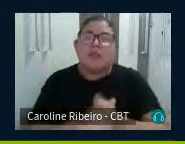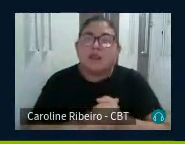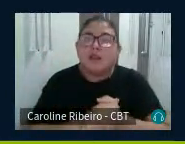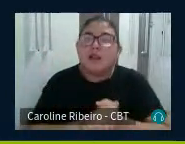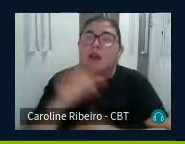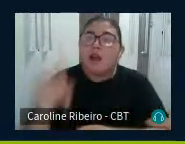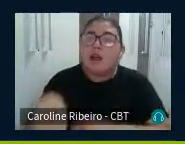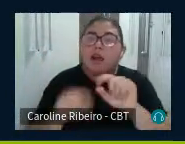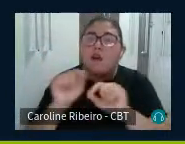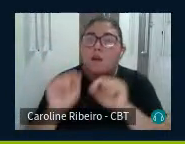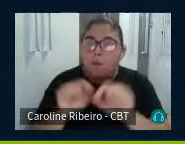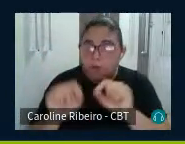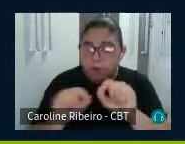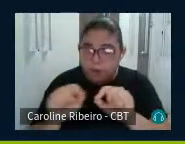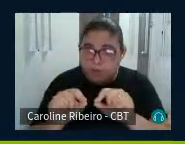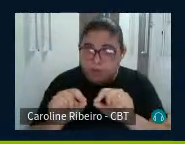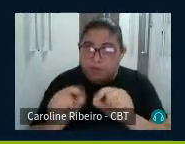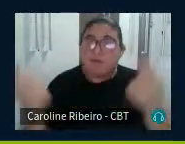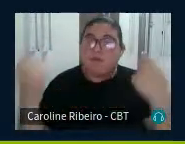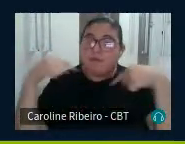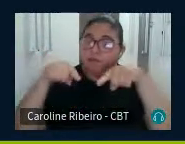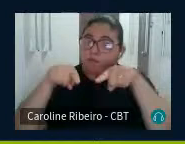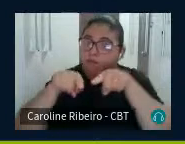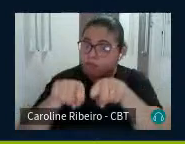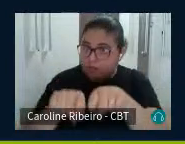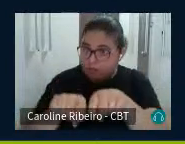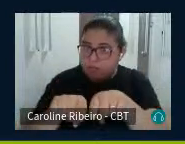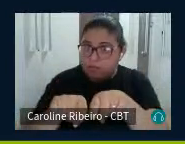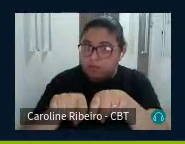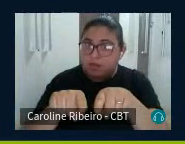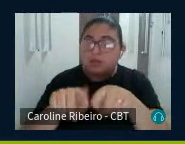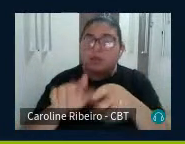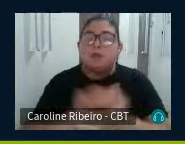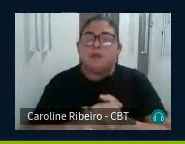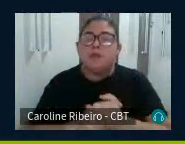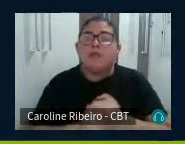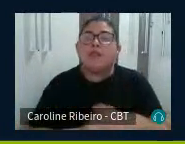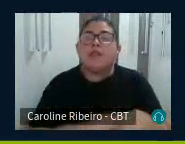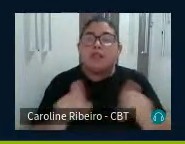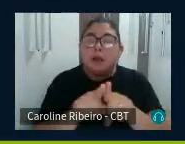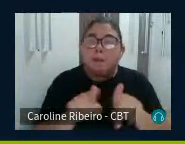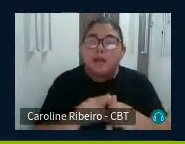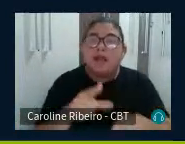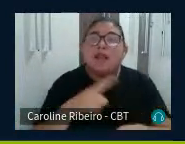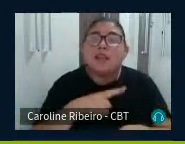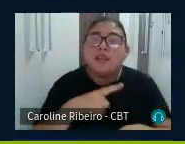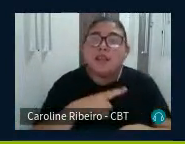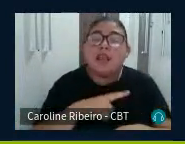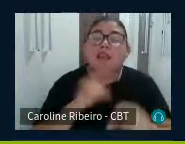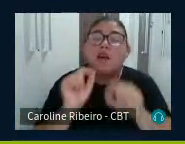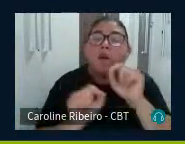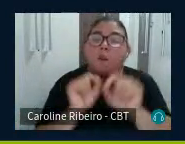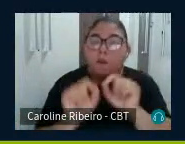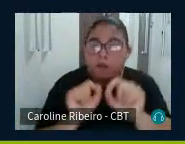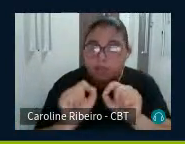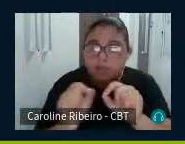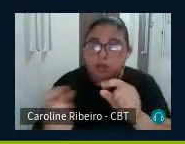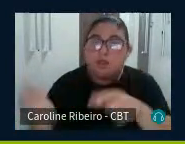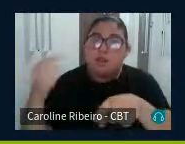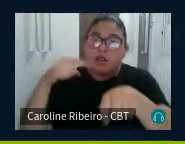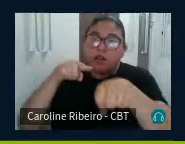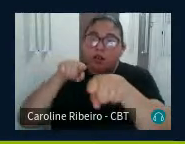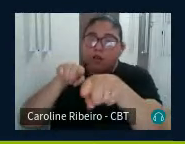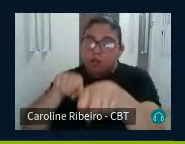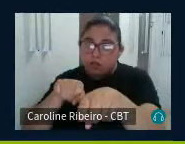uma maneira de interpretação simultânea. Temos também a forma de interpretação, né,